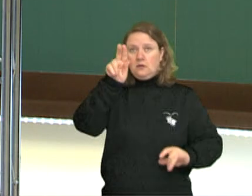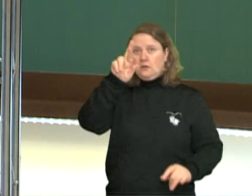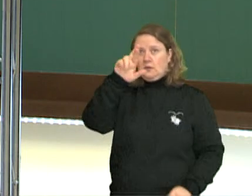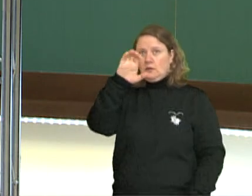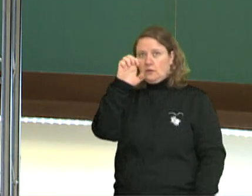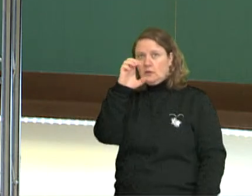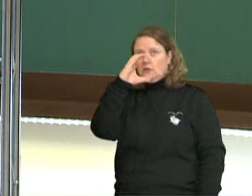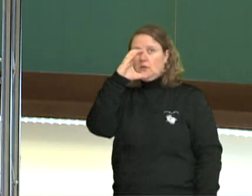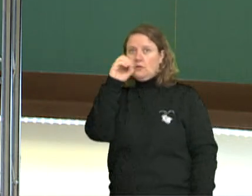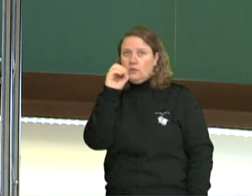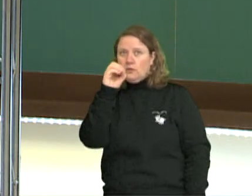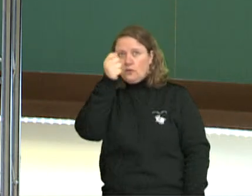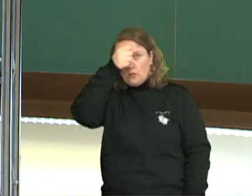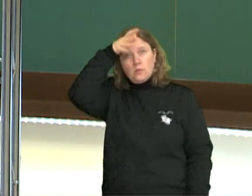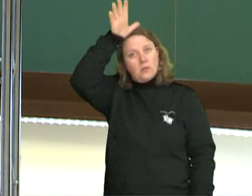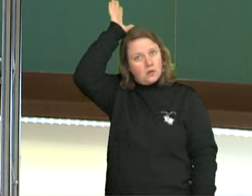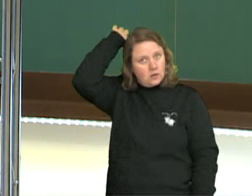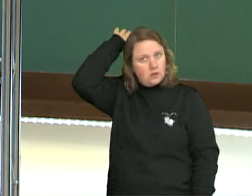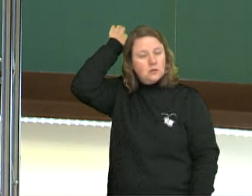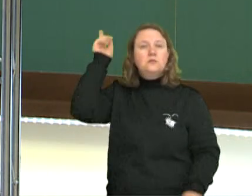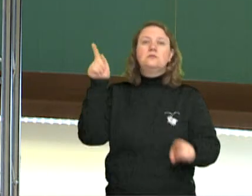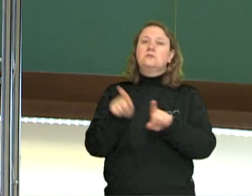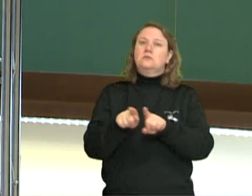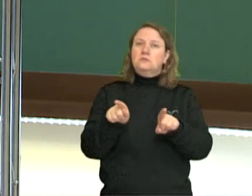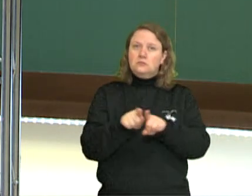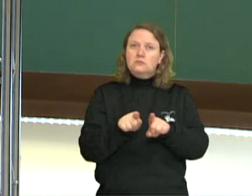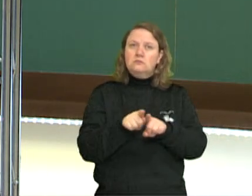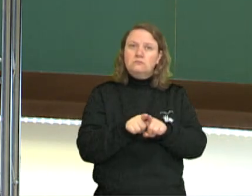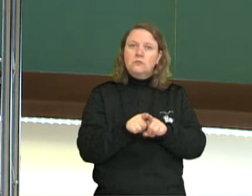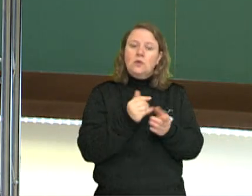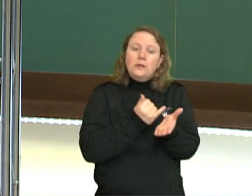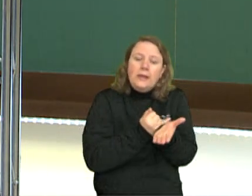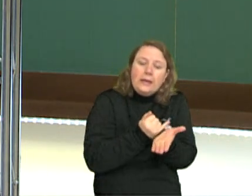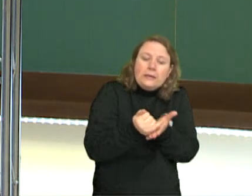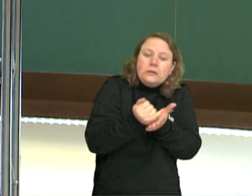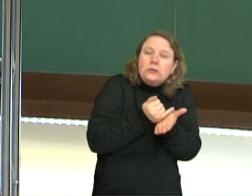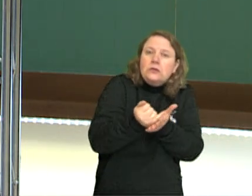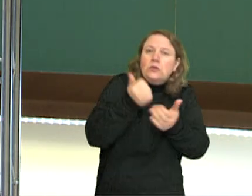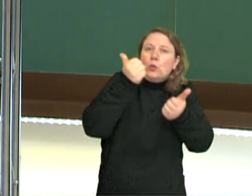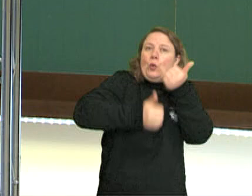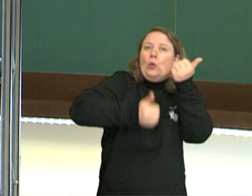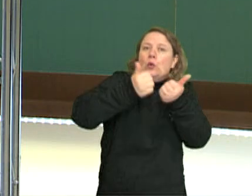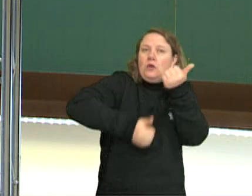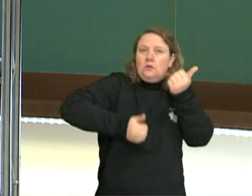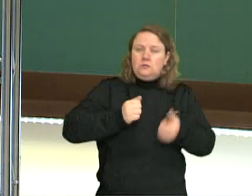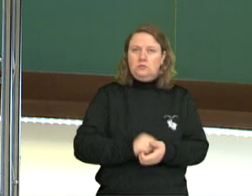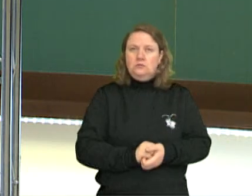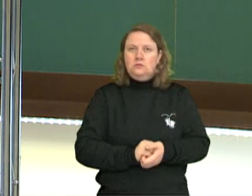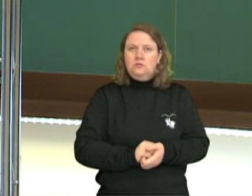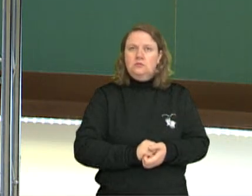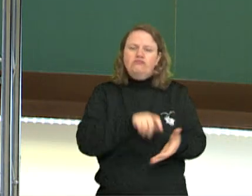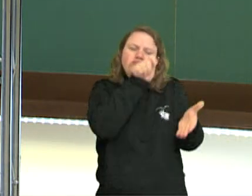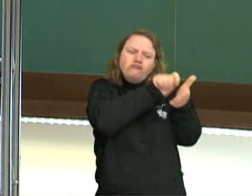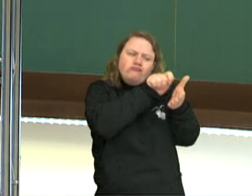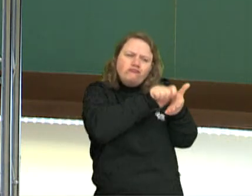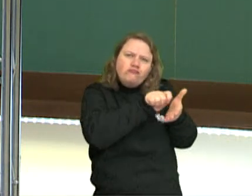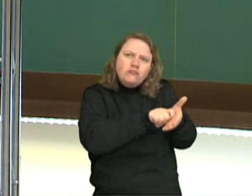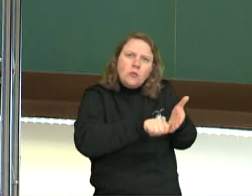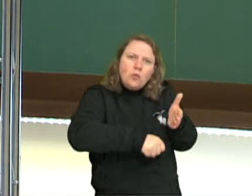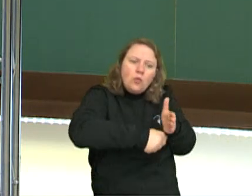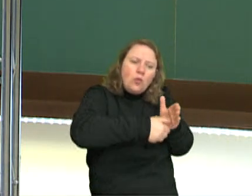um pouquinho da introdução deste esporte. Segundo registros das primeiras competições de